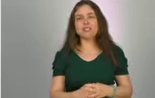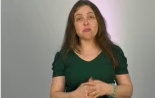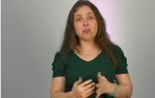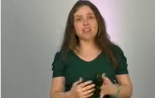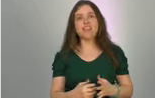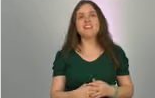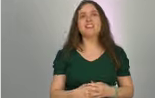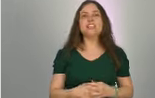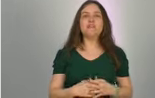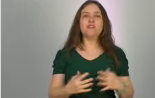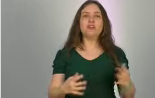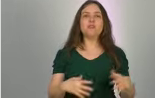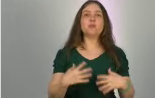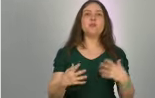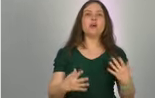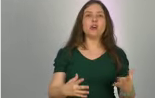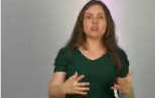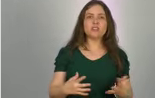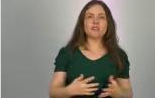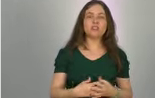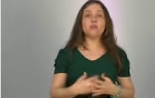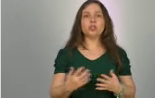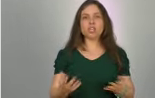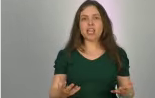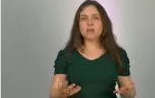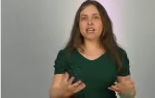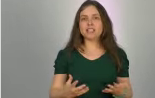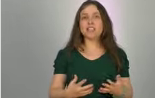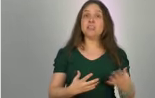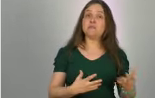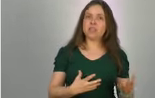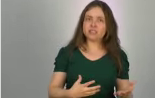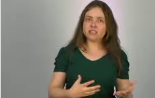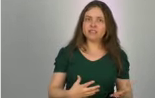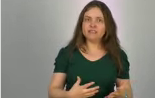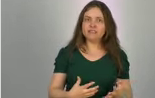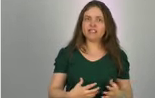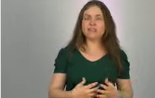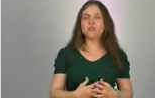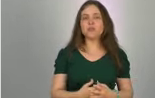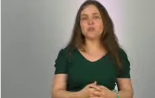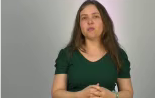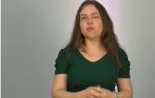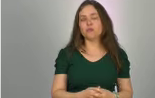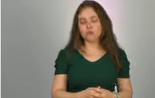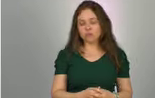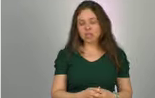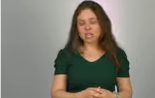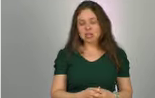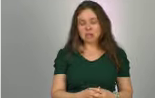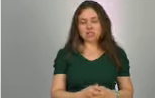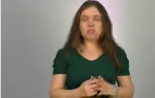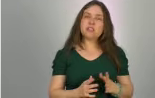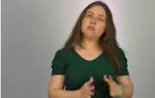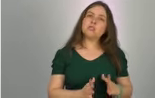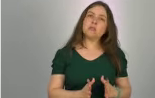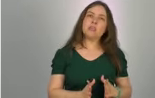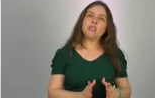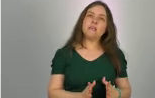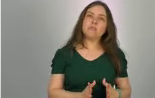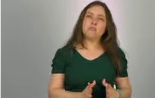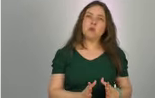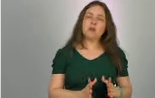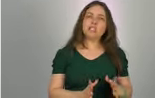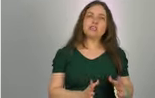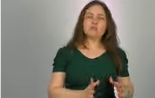quem a da Medicina vai saber que foram os primórdios do que hoje é a base em base aí nós temos esse primeiro volume mas